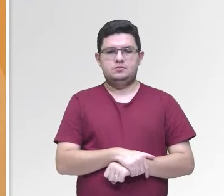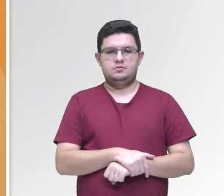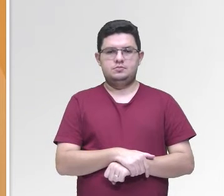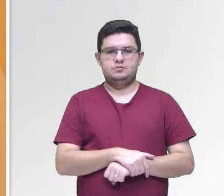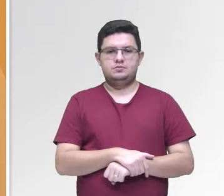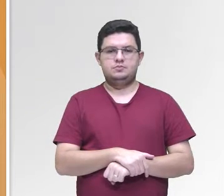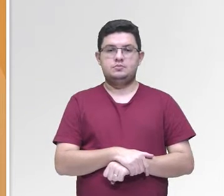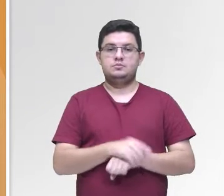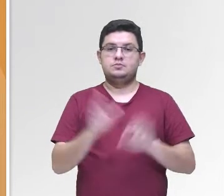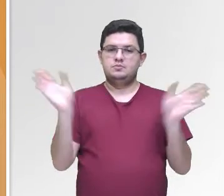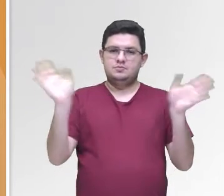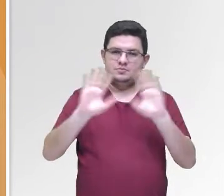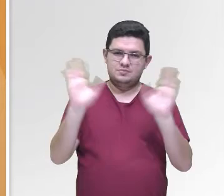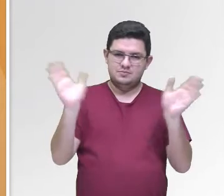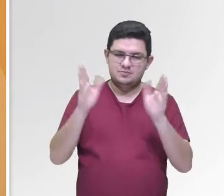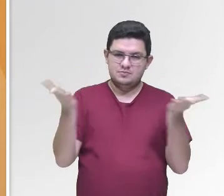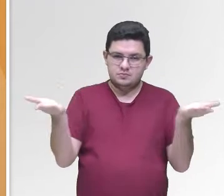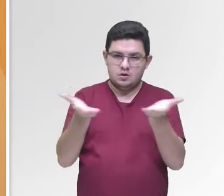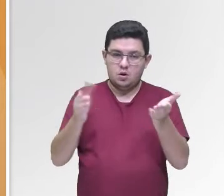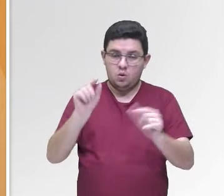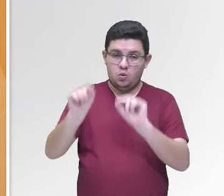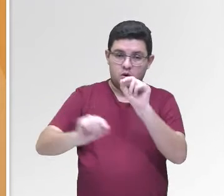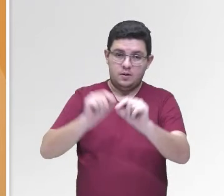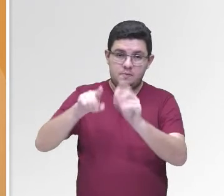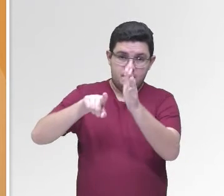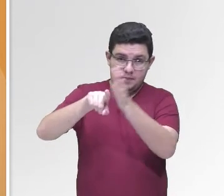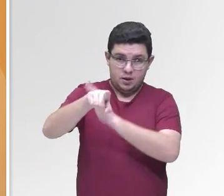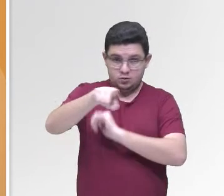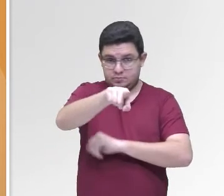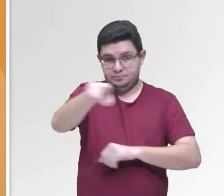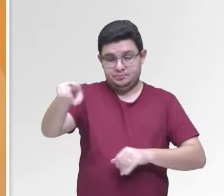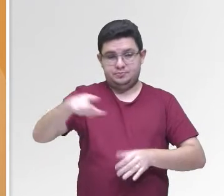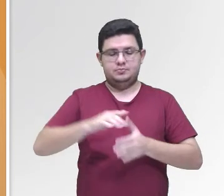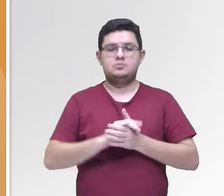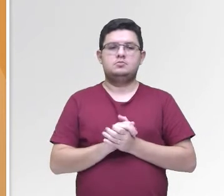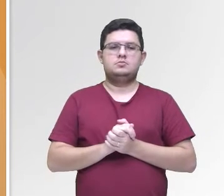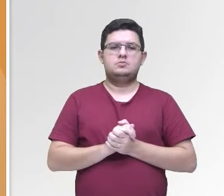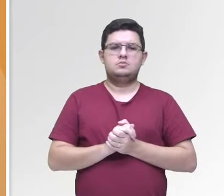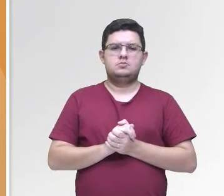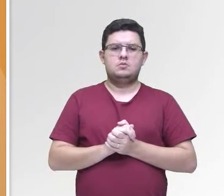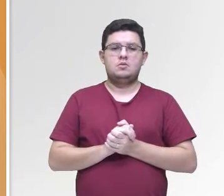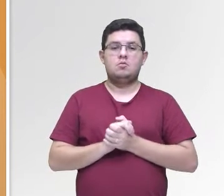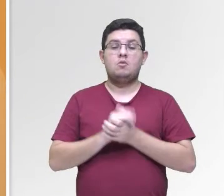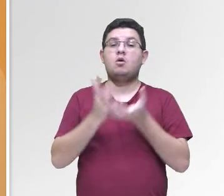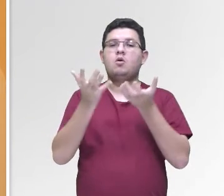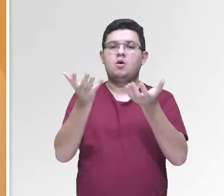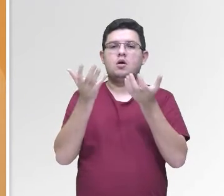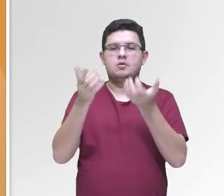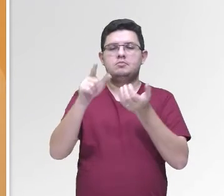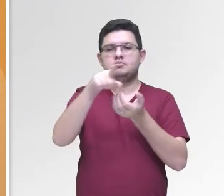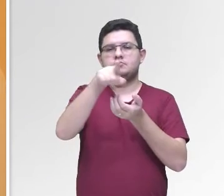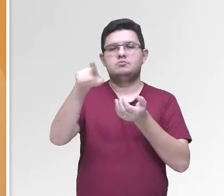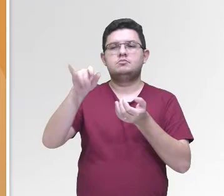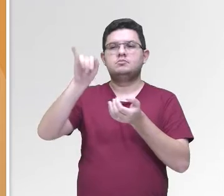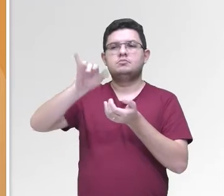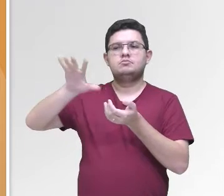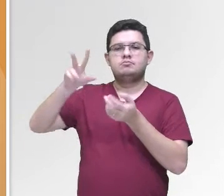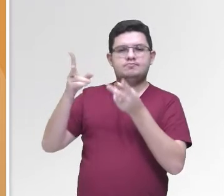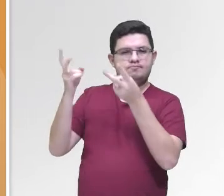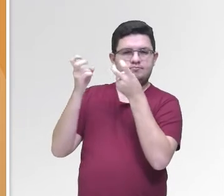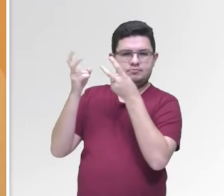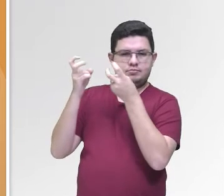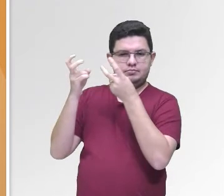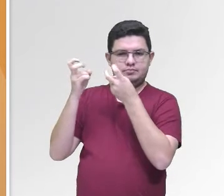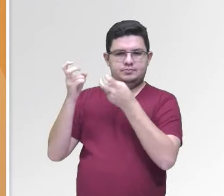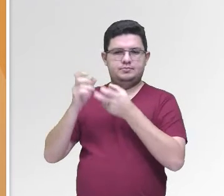Vamos então para o nosso desafio do dia. No nosso desafio do dia, eu quero que vocês observem a imagem abaixo,